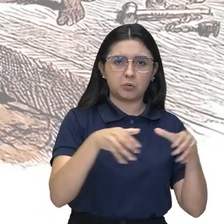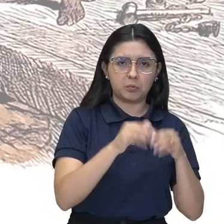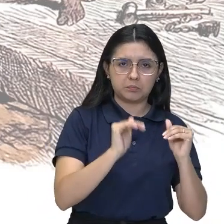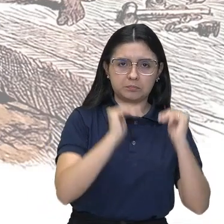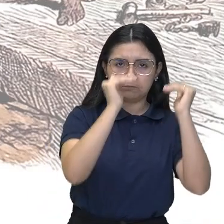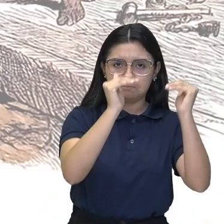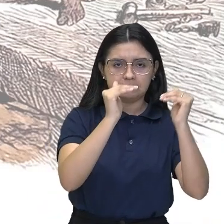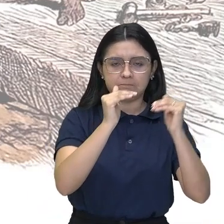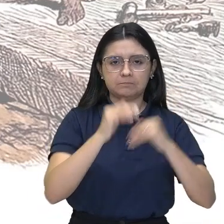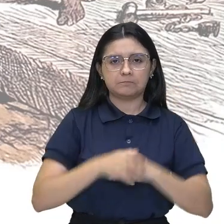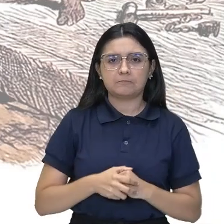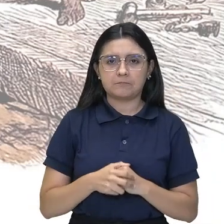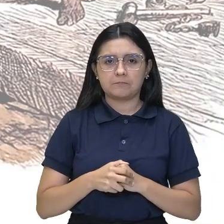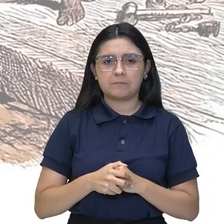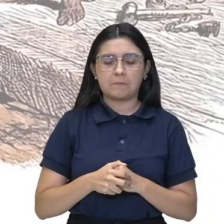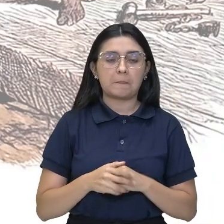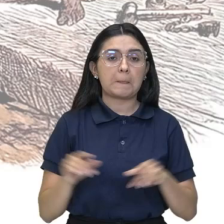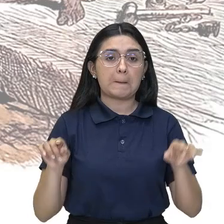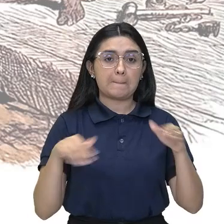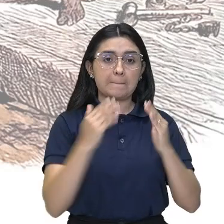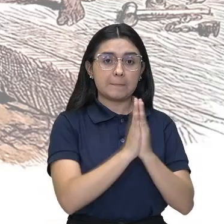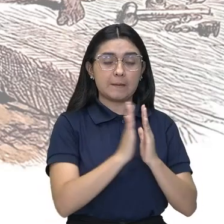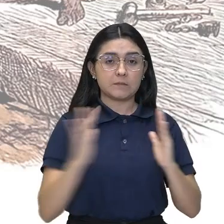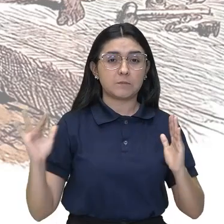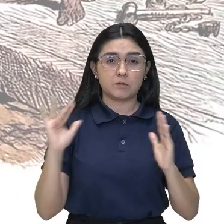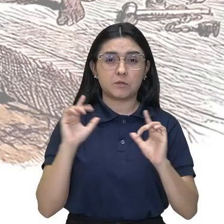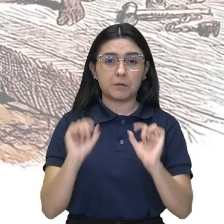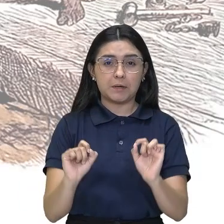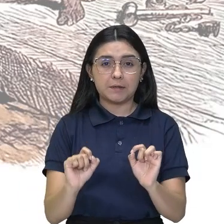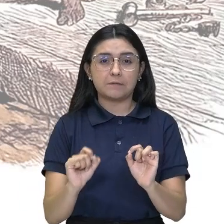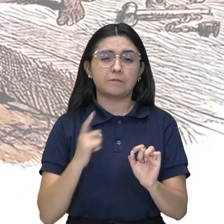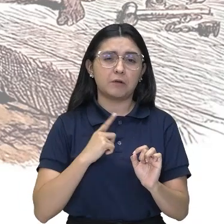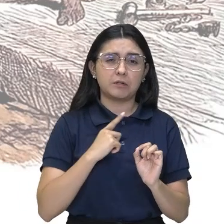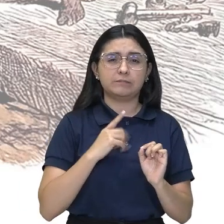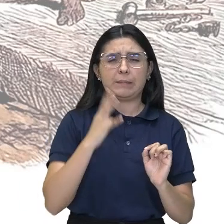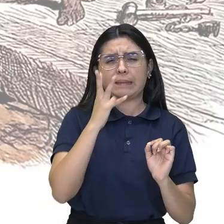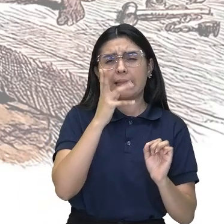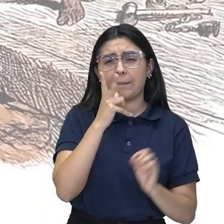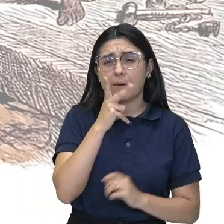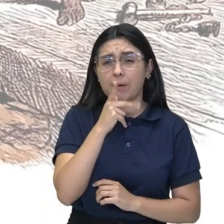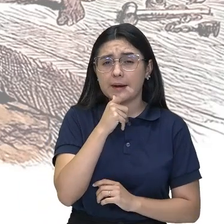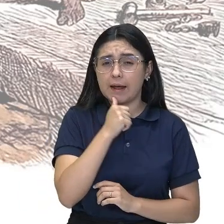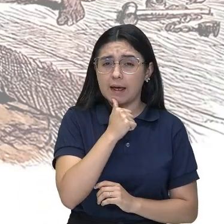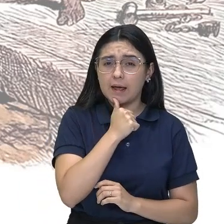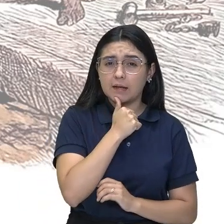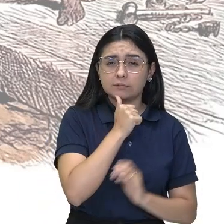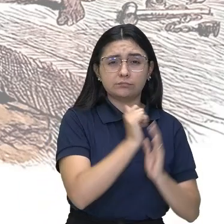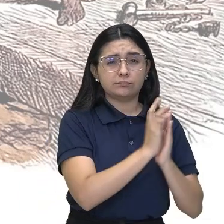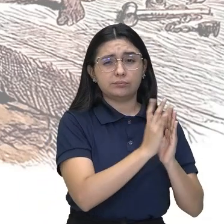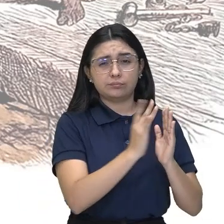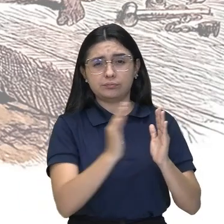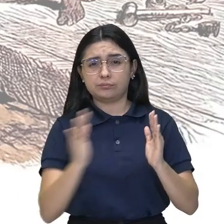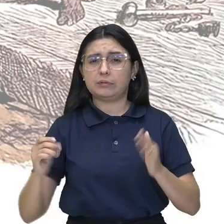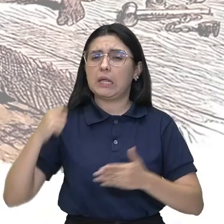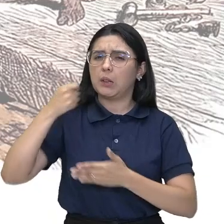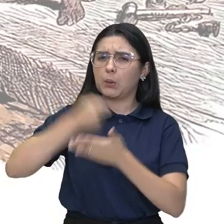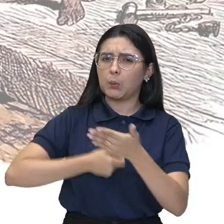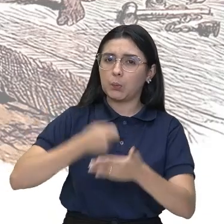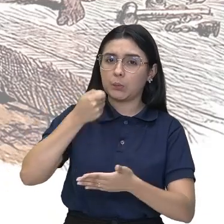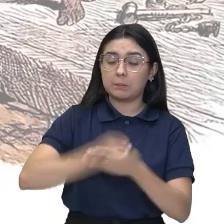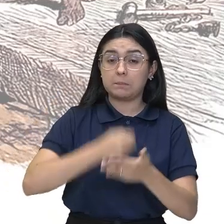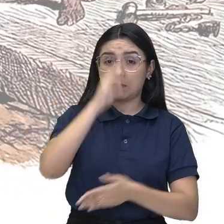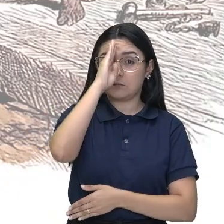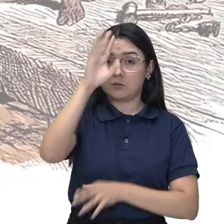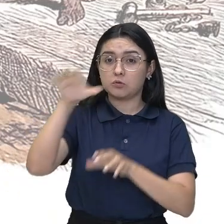não foi por isso. Esse processo foi um processo lento, longo e de muita luta, principalmente dos